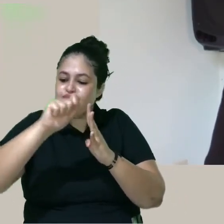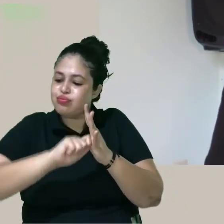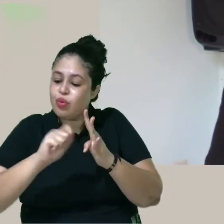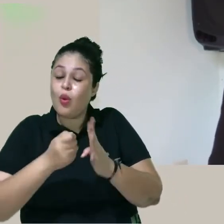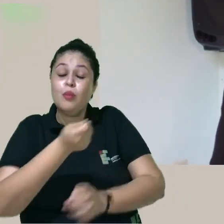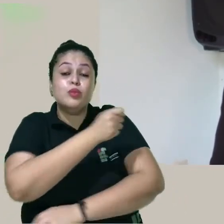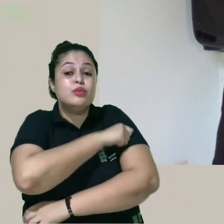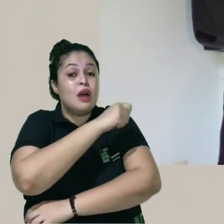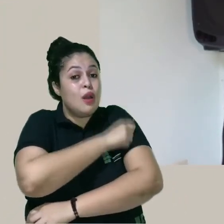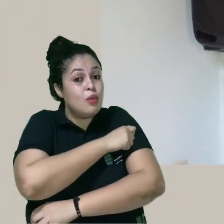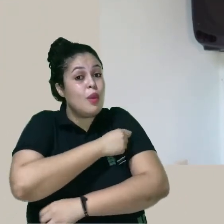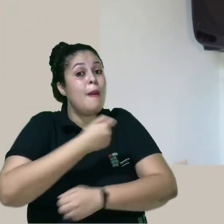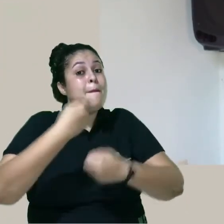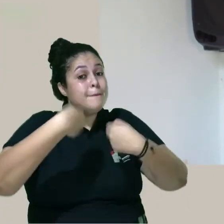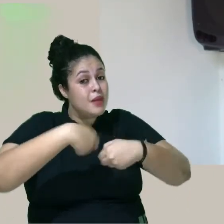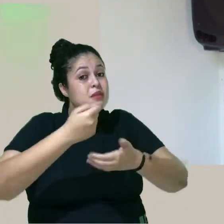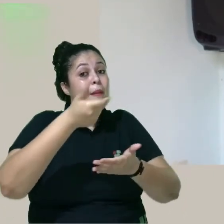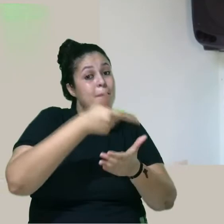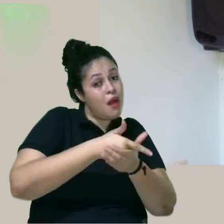Com